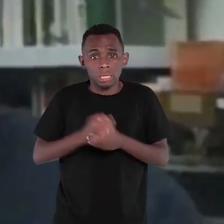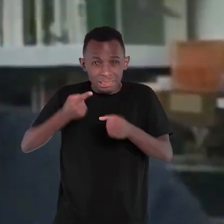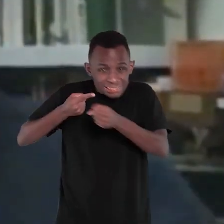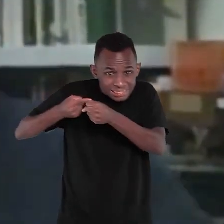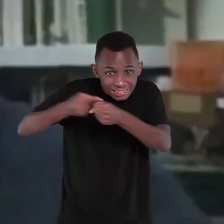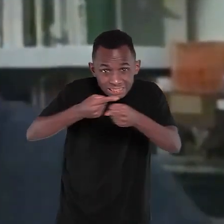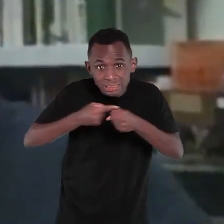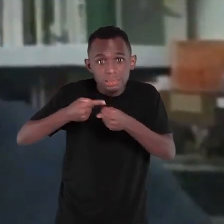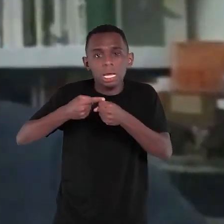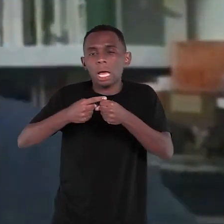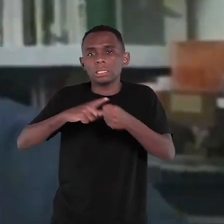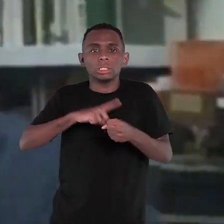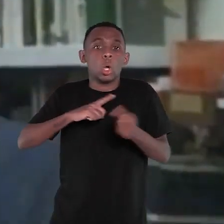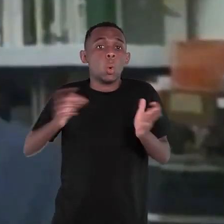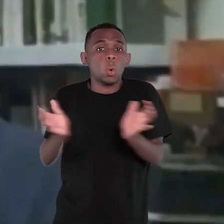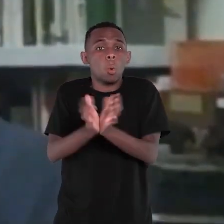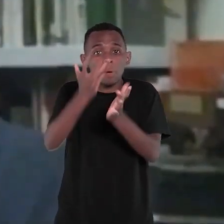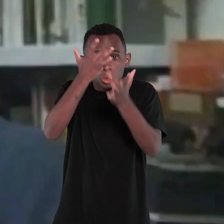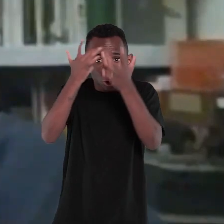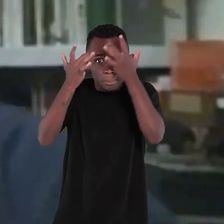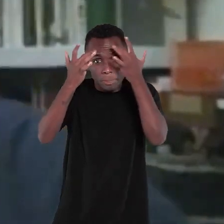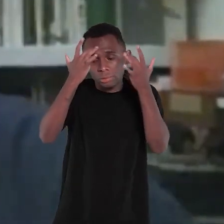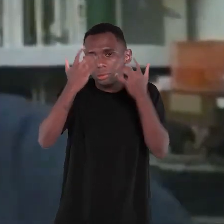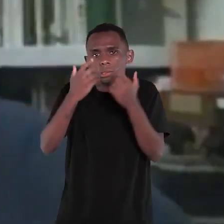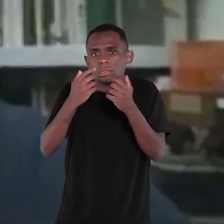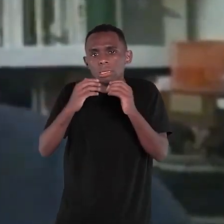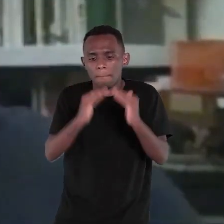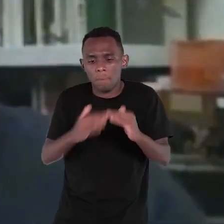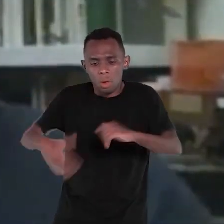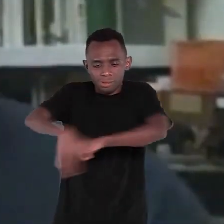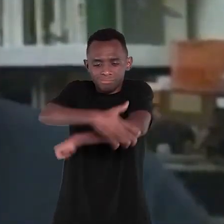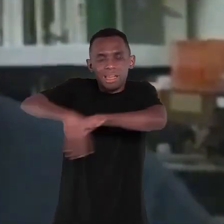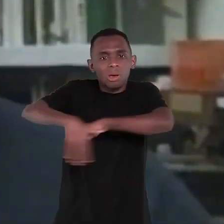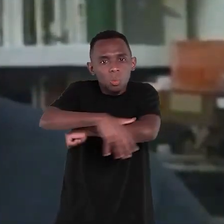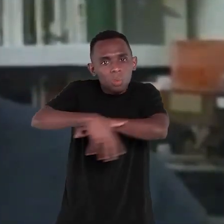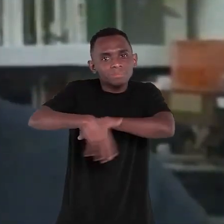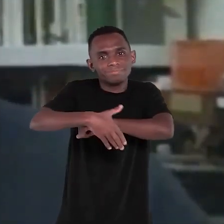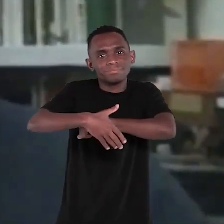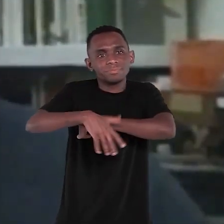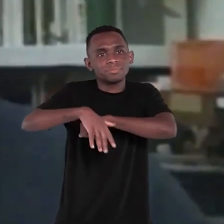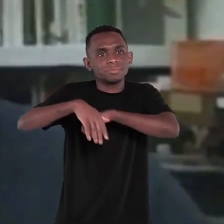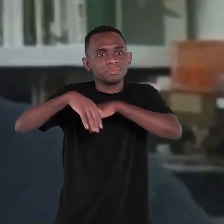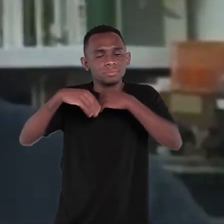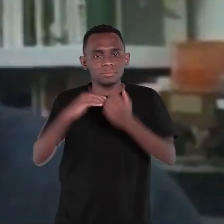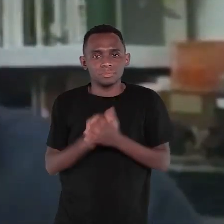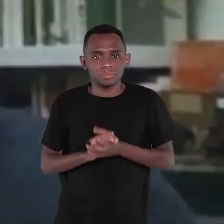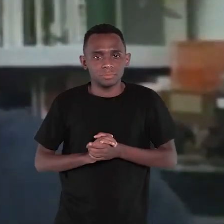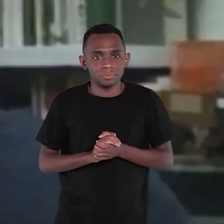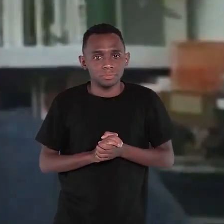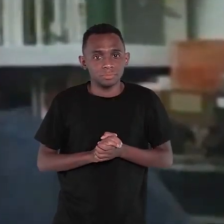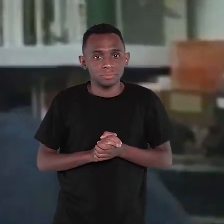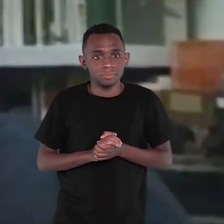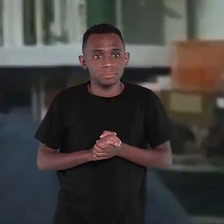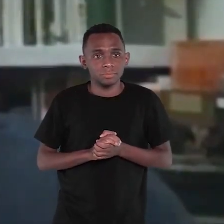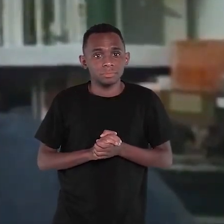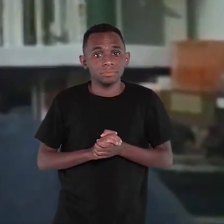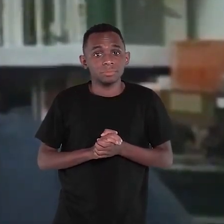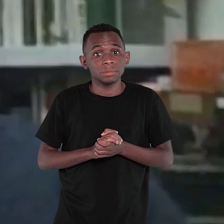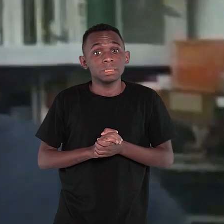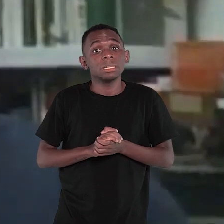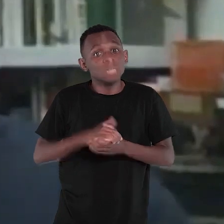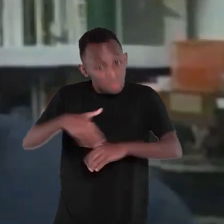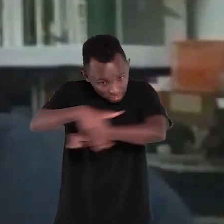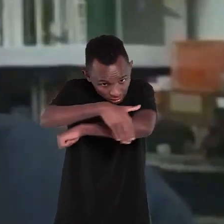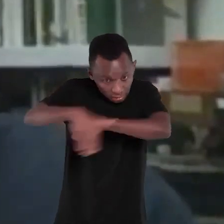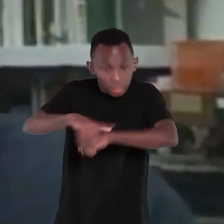Brasil, importantes camadas de pessoas em situação de rua, né? São frequentadores de biblioteca e